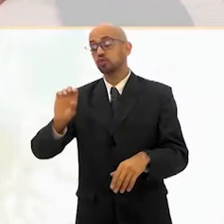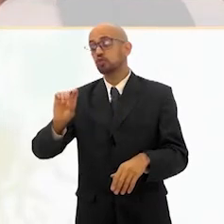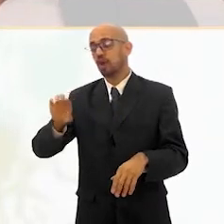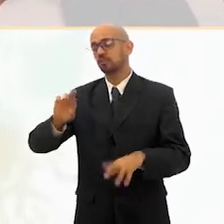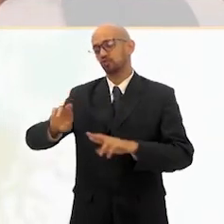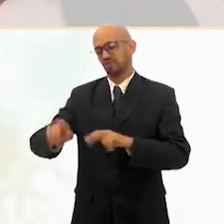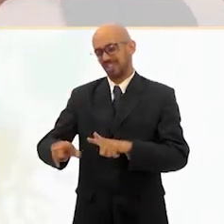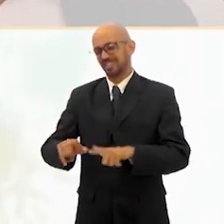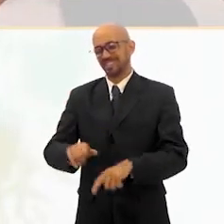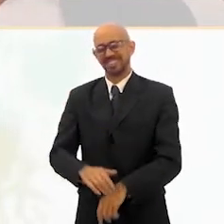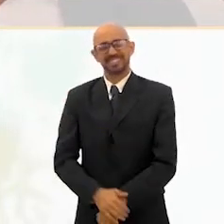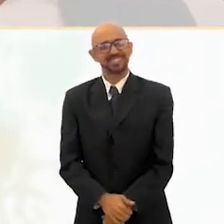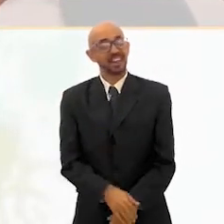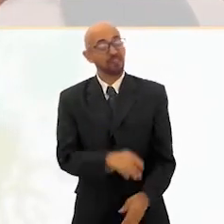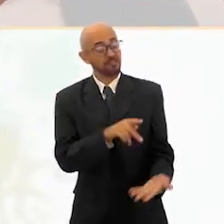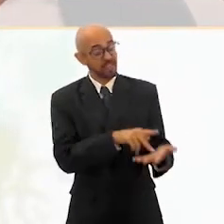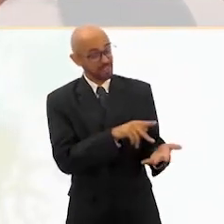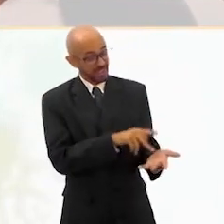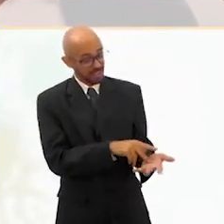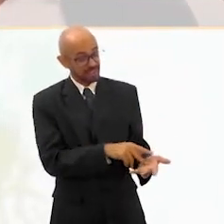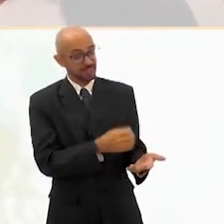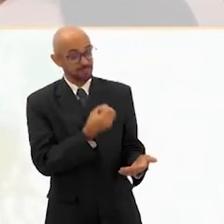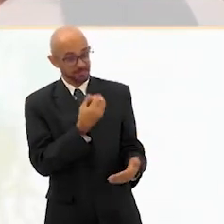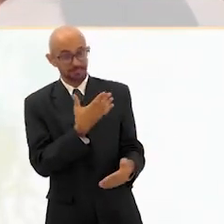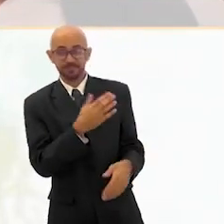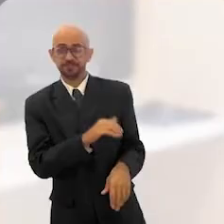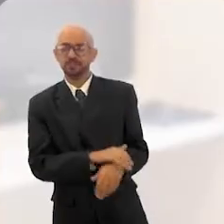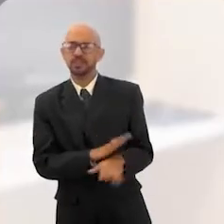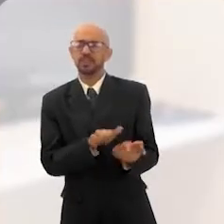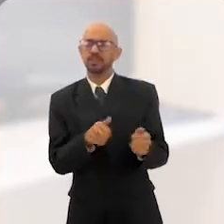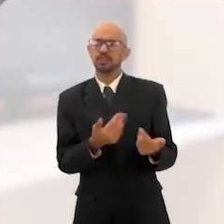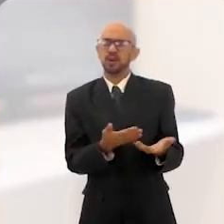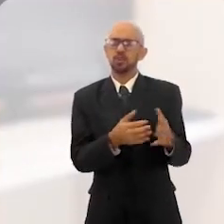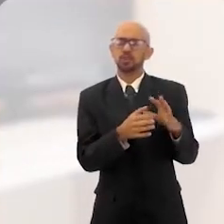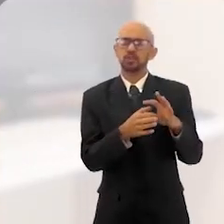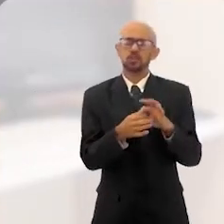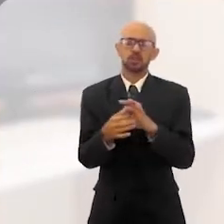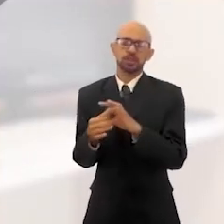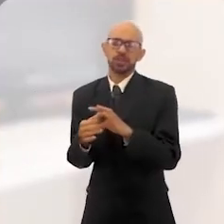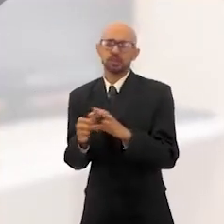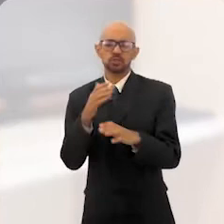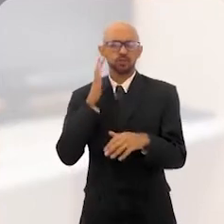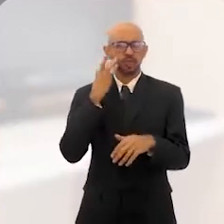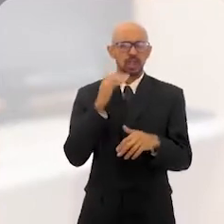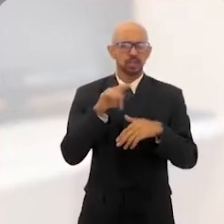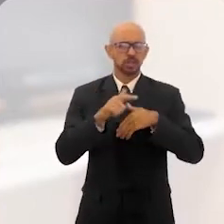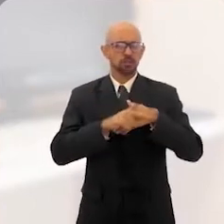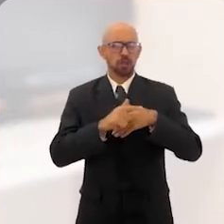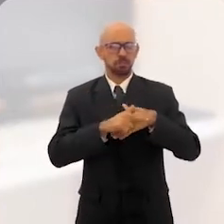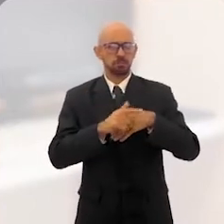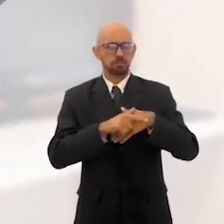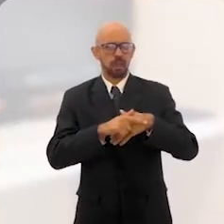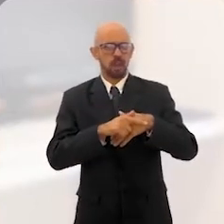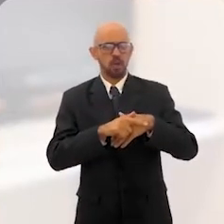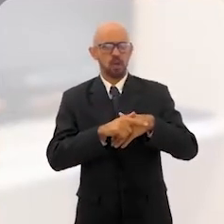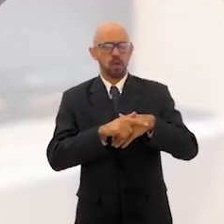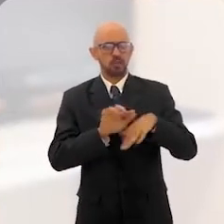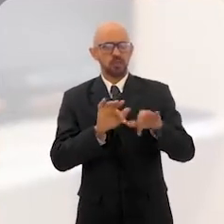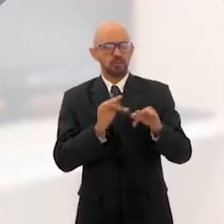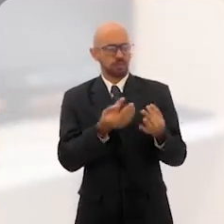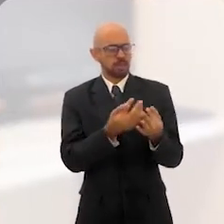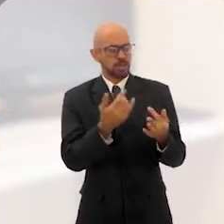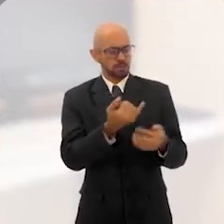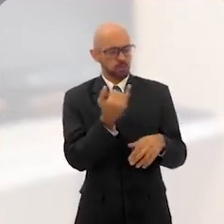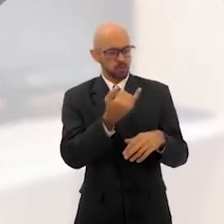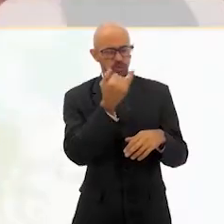diferente. É verdade, boa. E você acha que nesse contexto os pais têm um papel fundamental em tentar